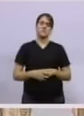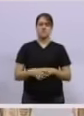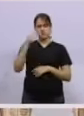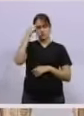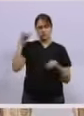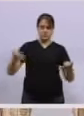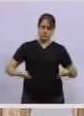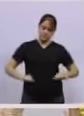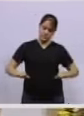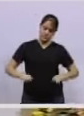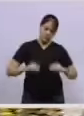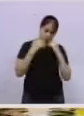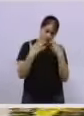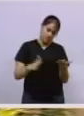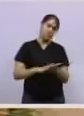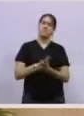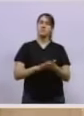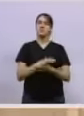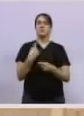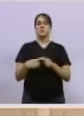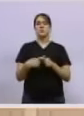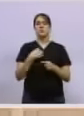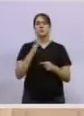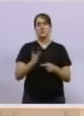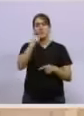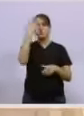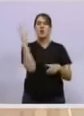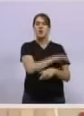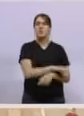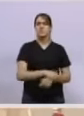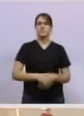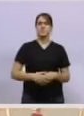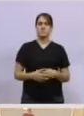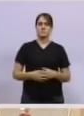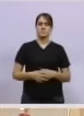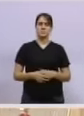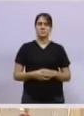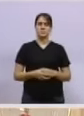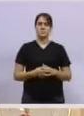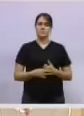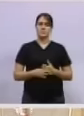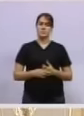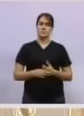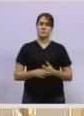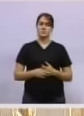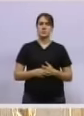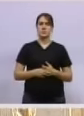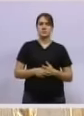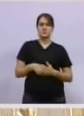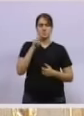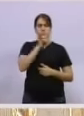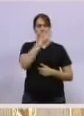que o sofrimento não vale a pena, porque eu já quero o resultado. E ali, vendo alguém que